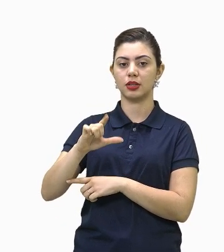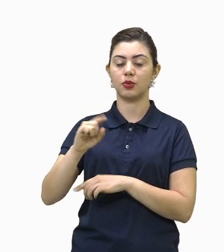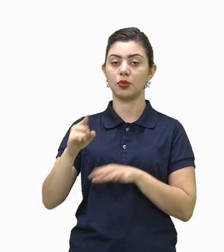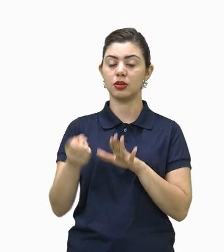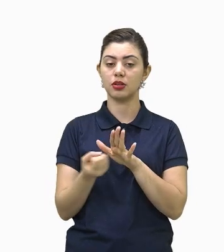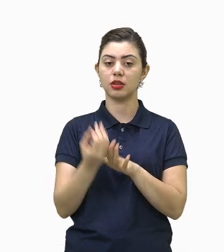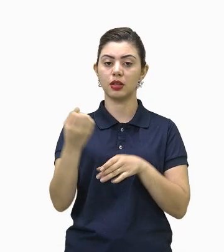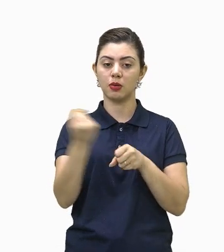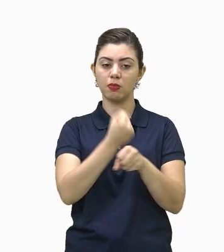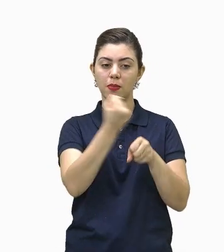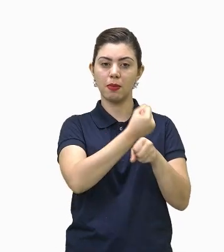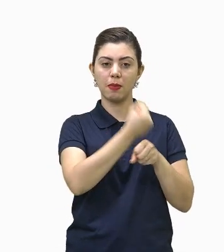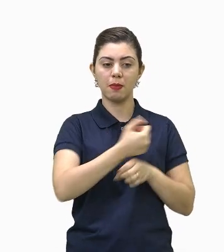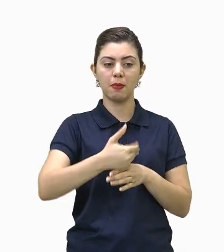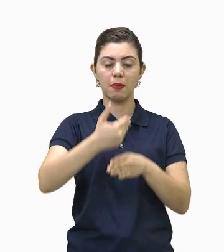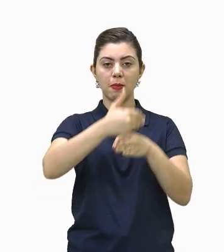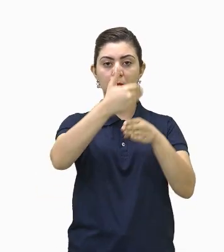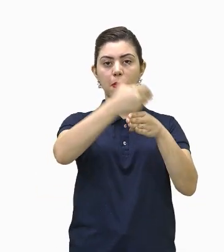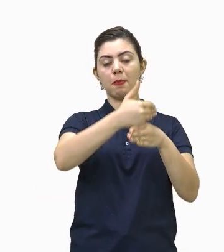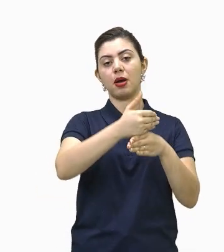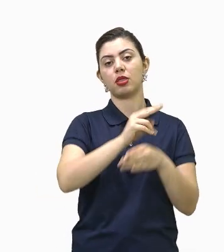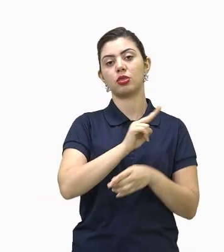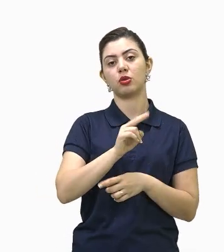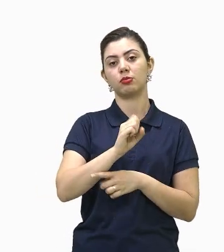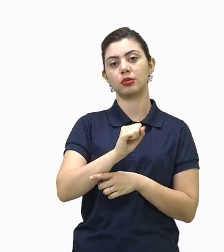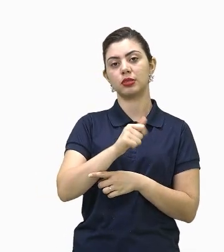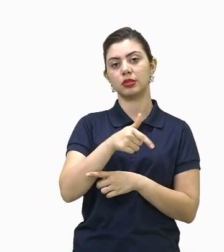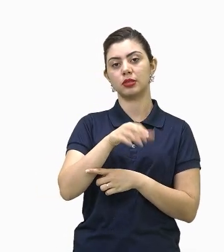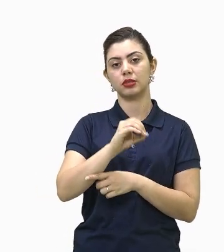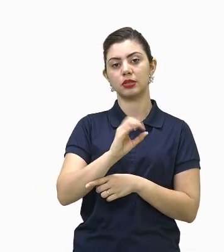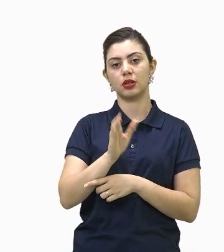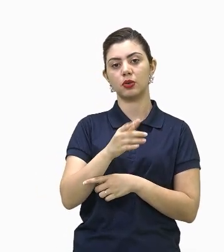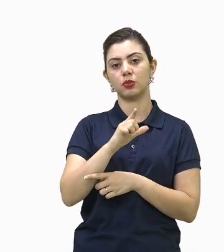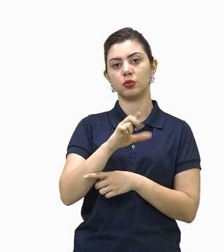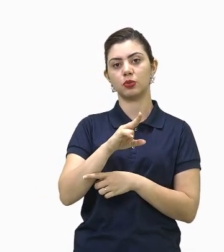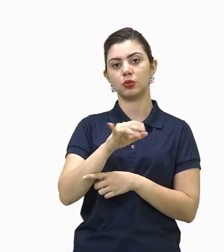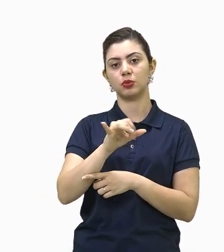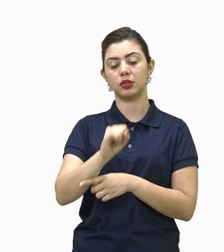Luís. A França equinocial perdurou até